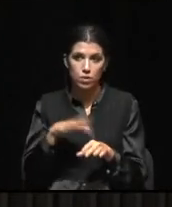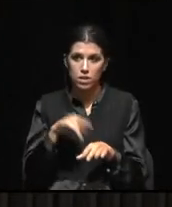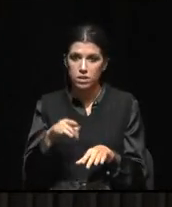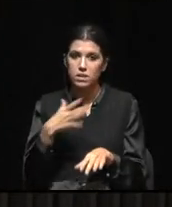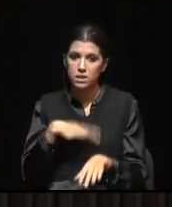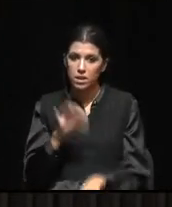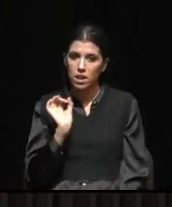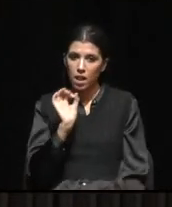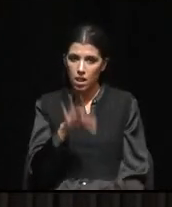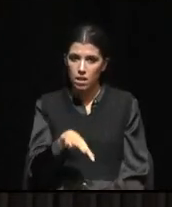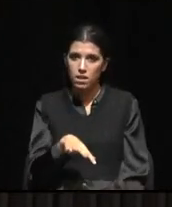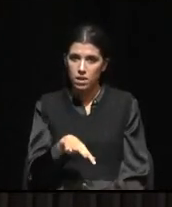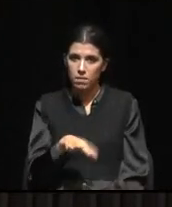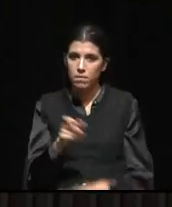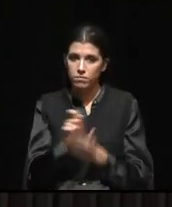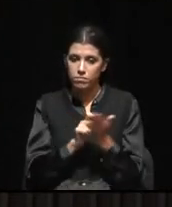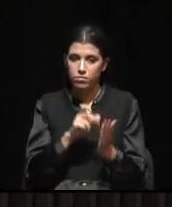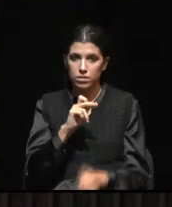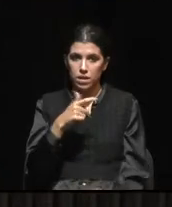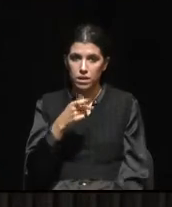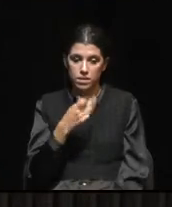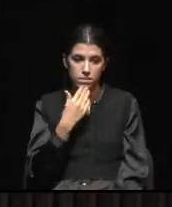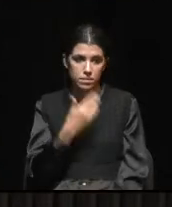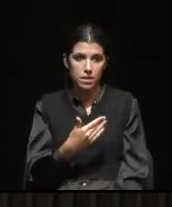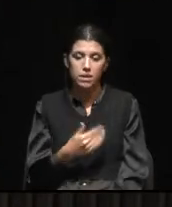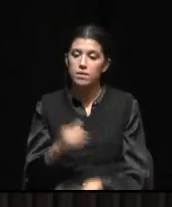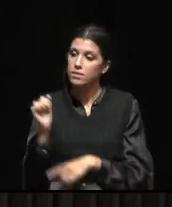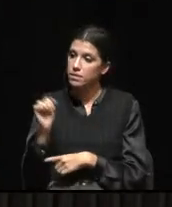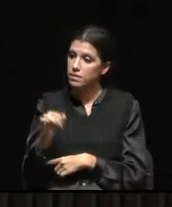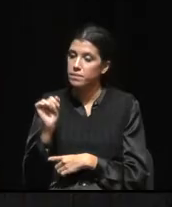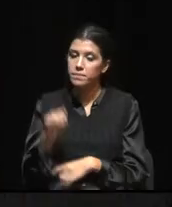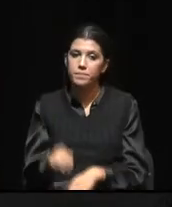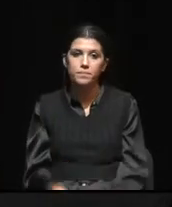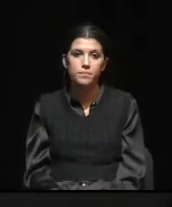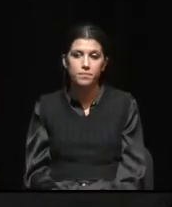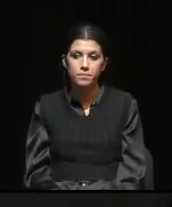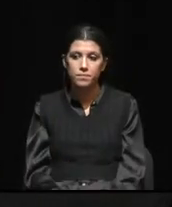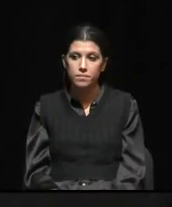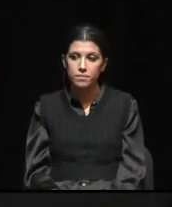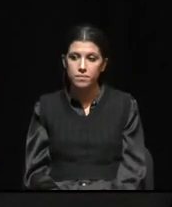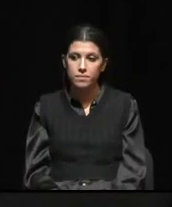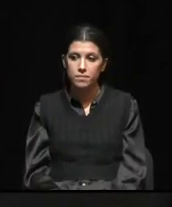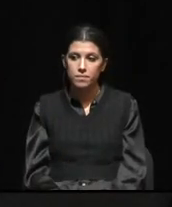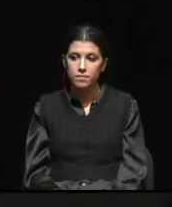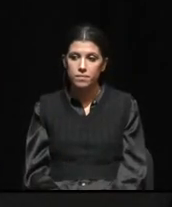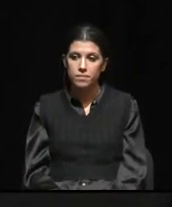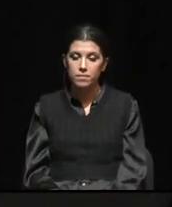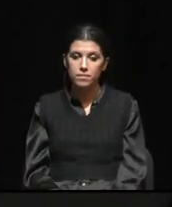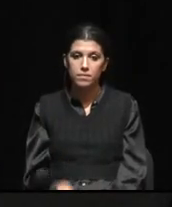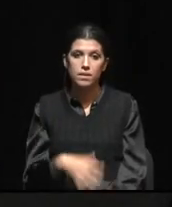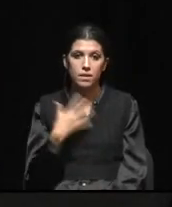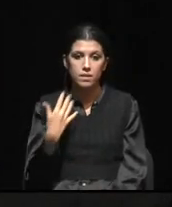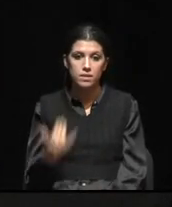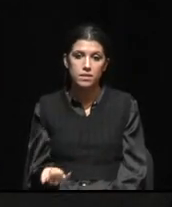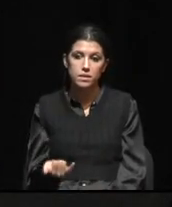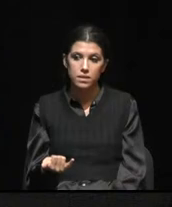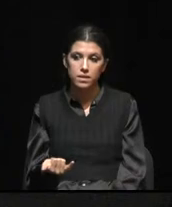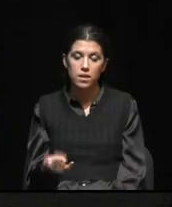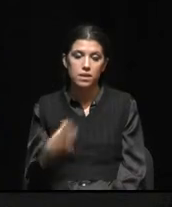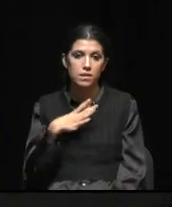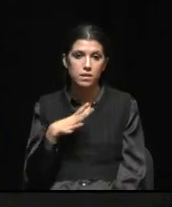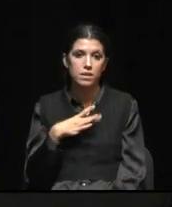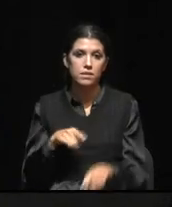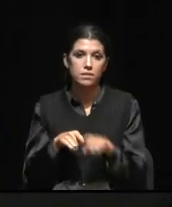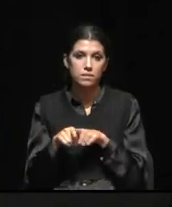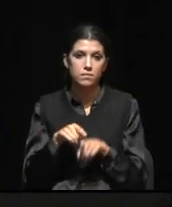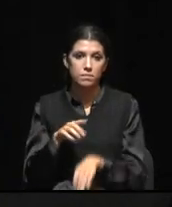pant queria deixar nota disto mesmo para ficar em ata Muito obrigado Sim vamos passar à apreciação a